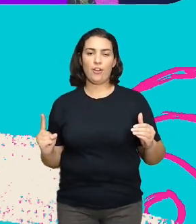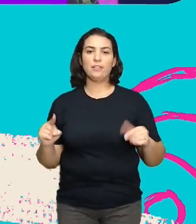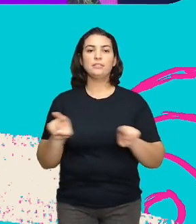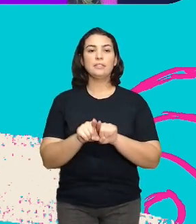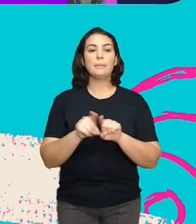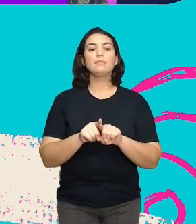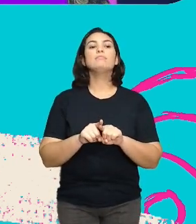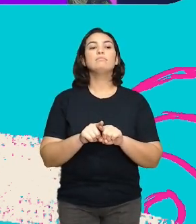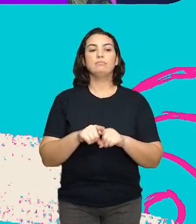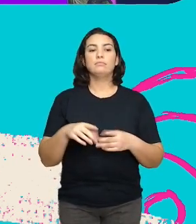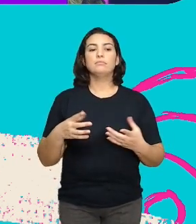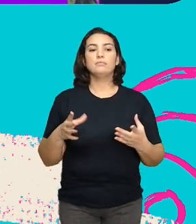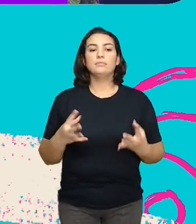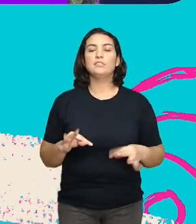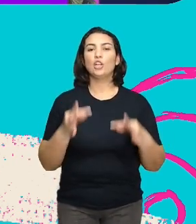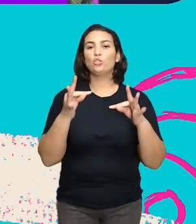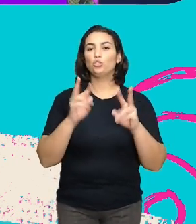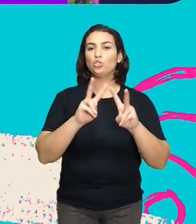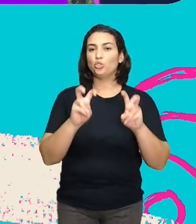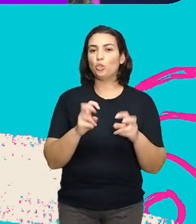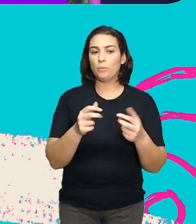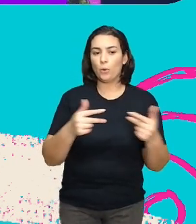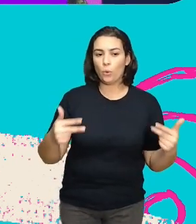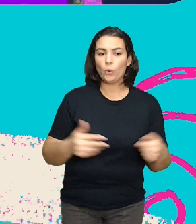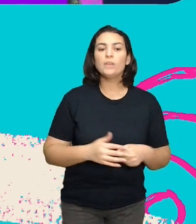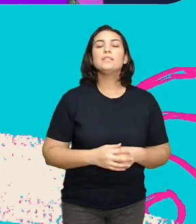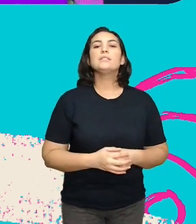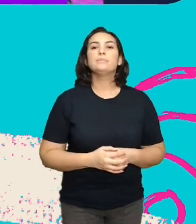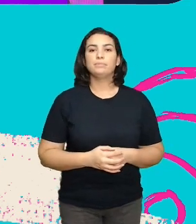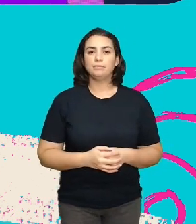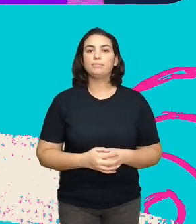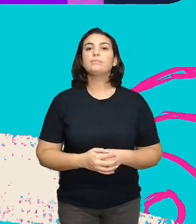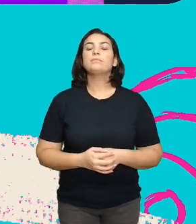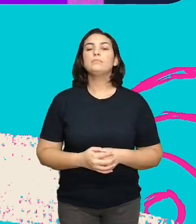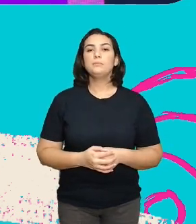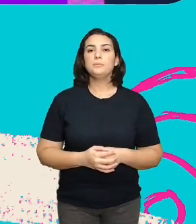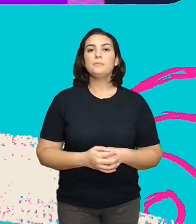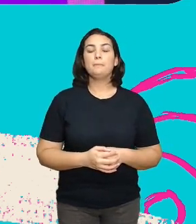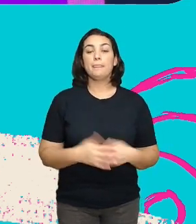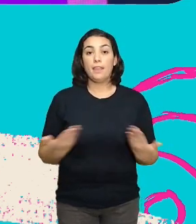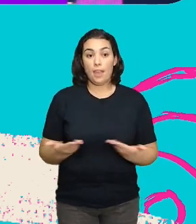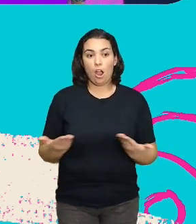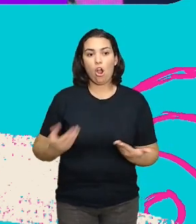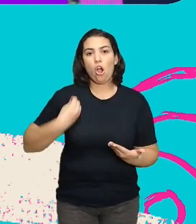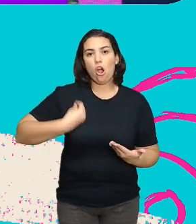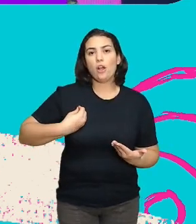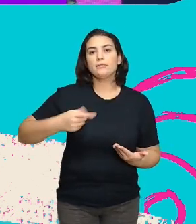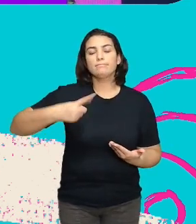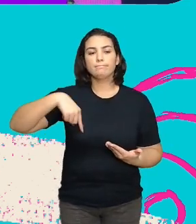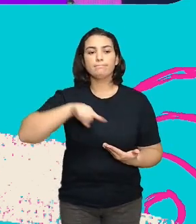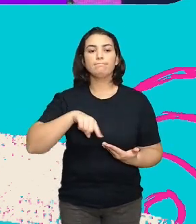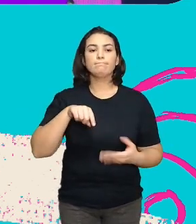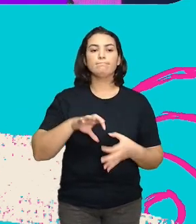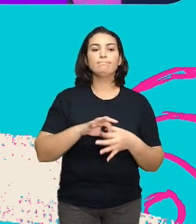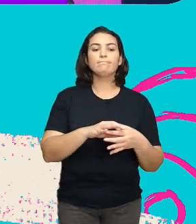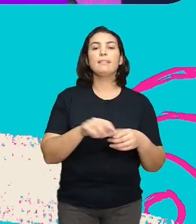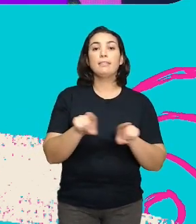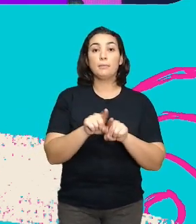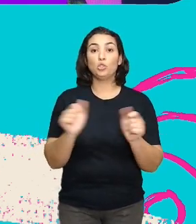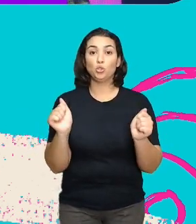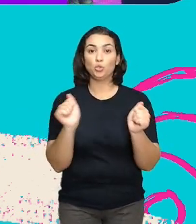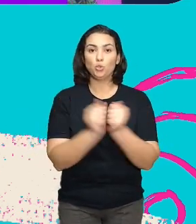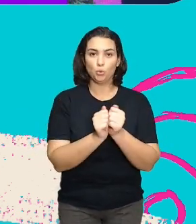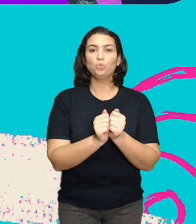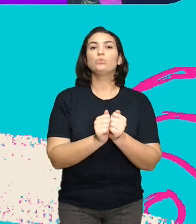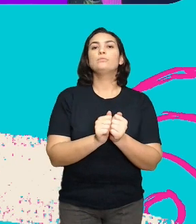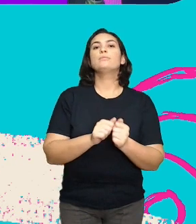olha muito para a sustentabilidade, enfim. E nós, nesse contexto, implementamos em parceria com a Telefônica Vivo um